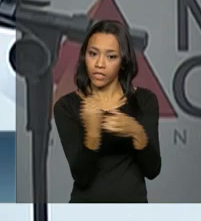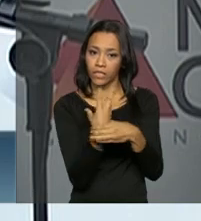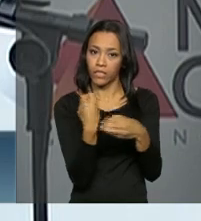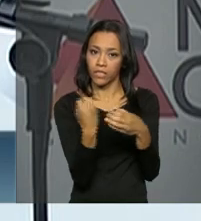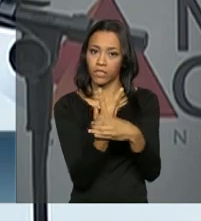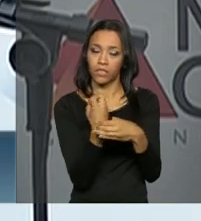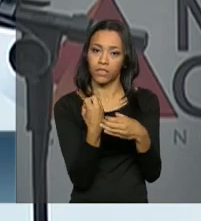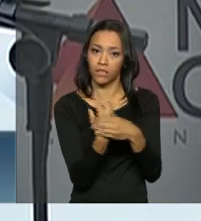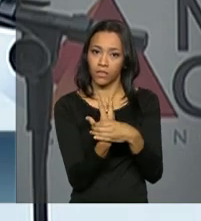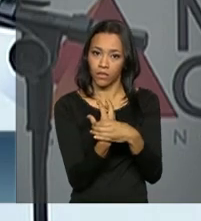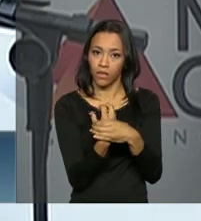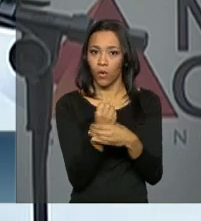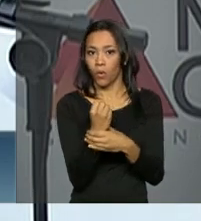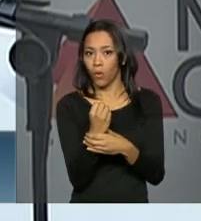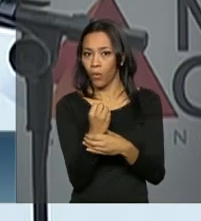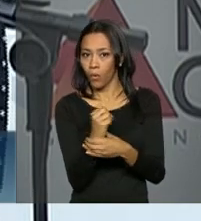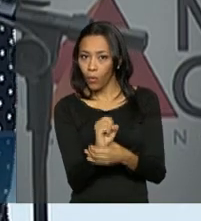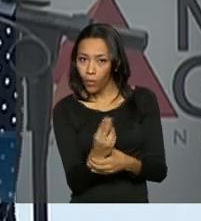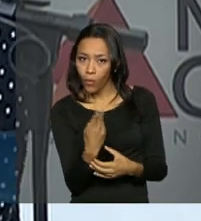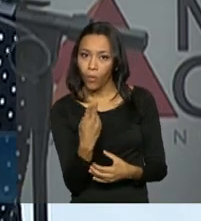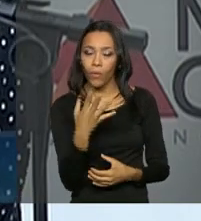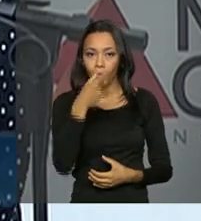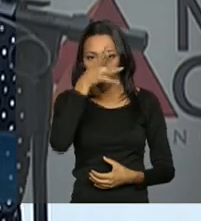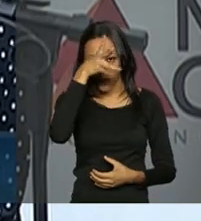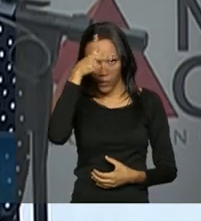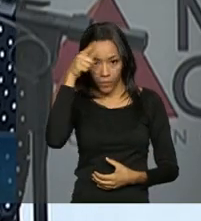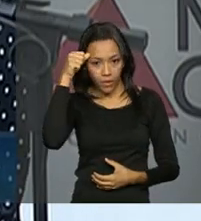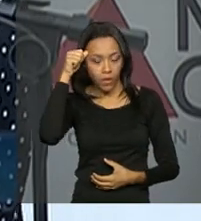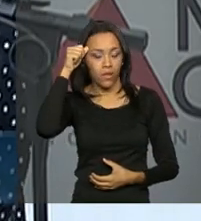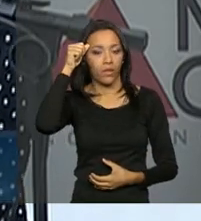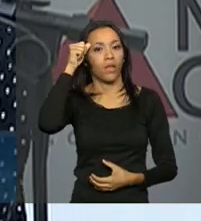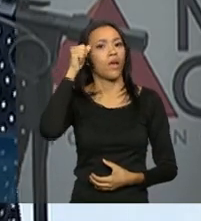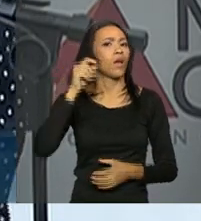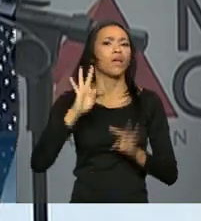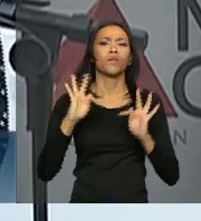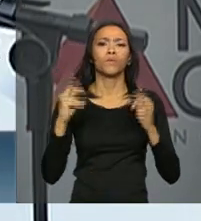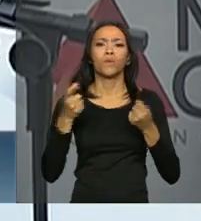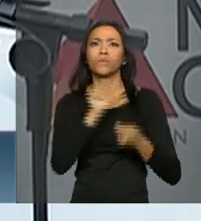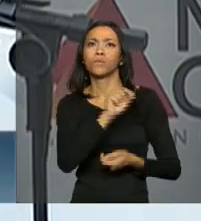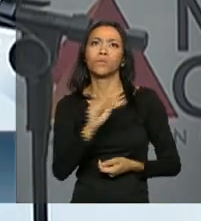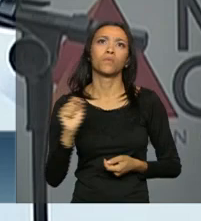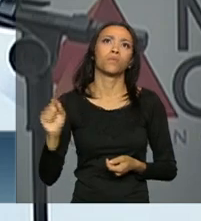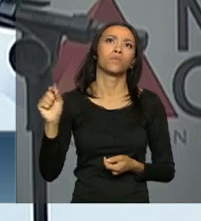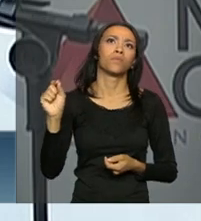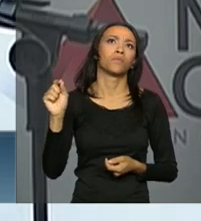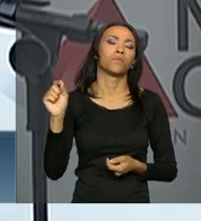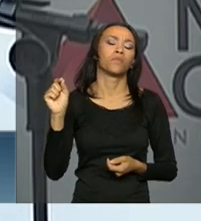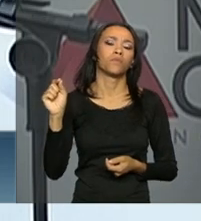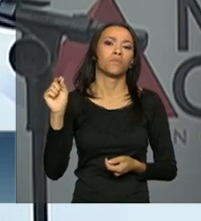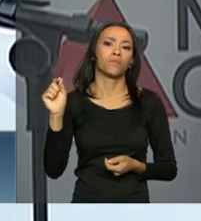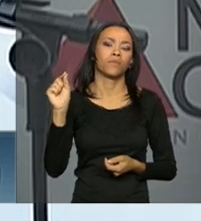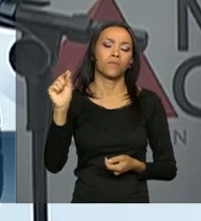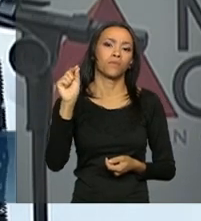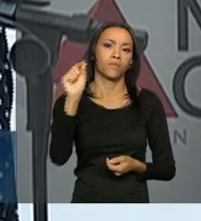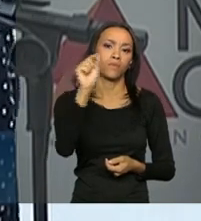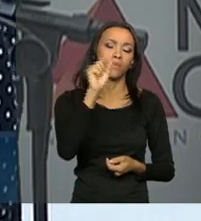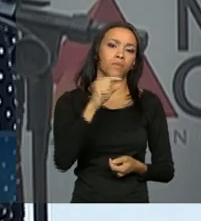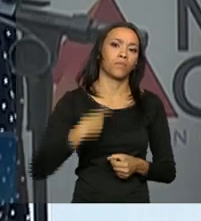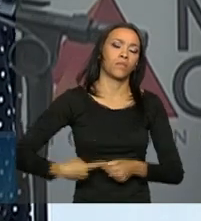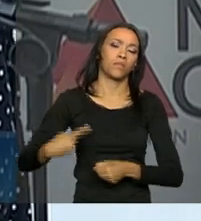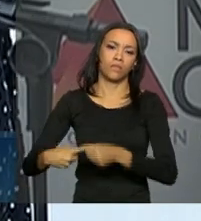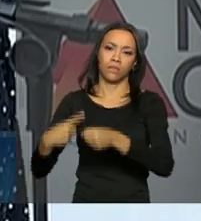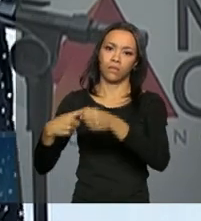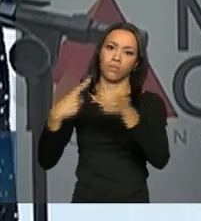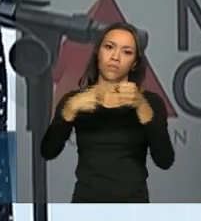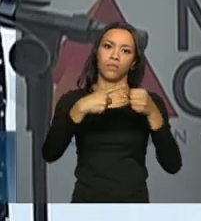ou o Guaraná. Né? Em todos os lugares, me disseram que em todos os municípios tem